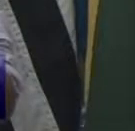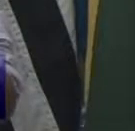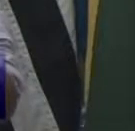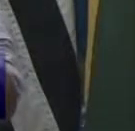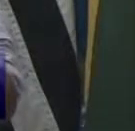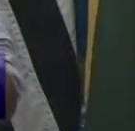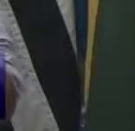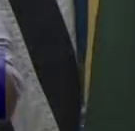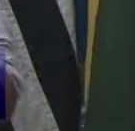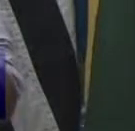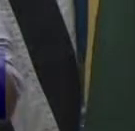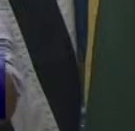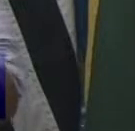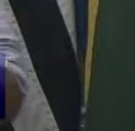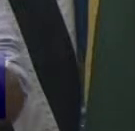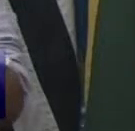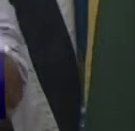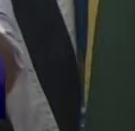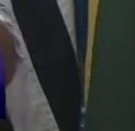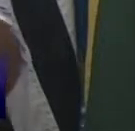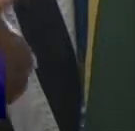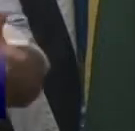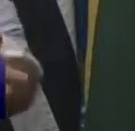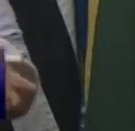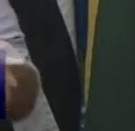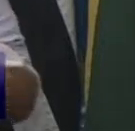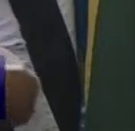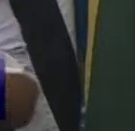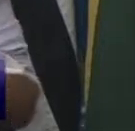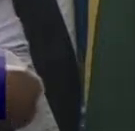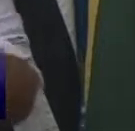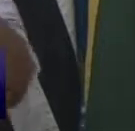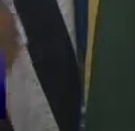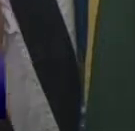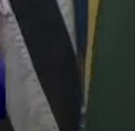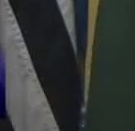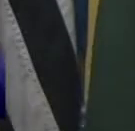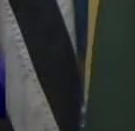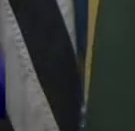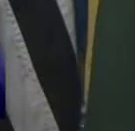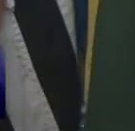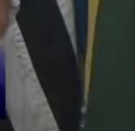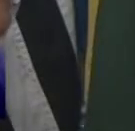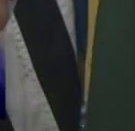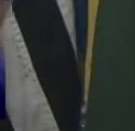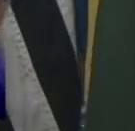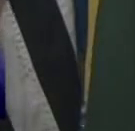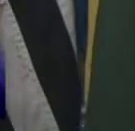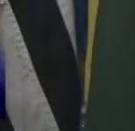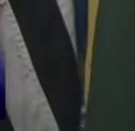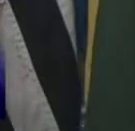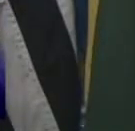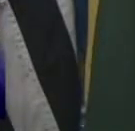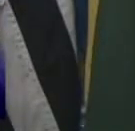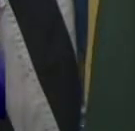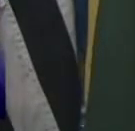eu ainda jogo basquete, mas eu sou jogador de final de semana e jogo aqui no Piratininga, de sábado e domingo.